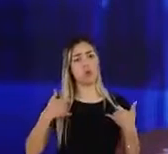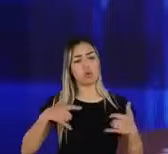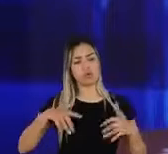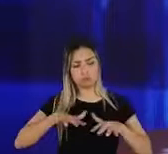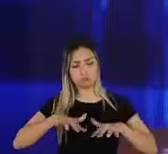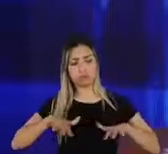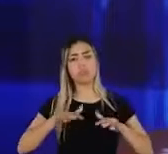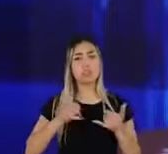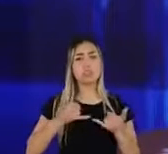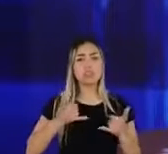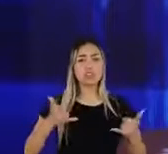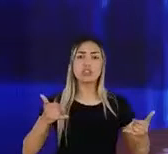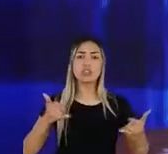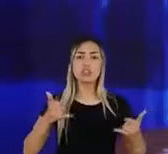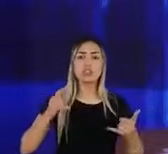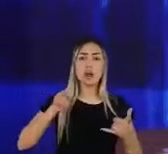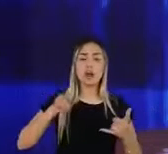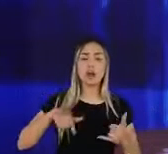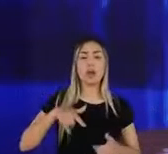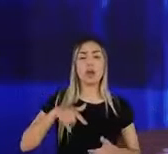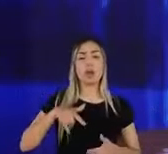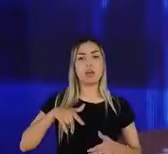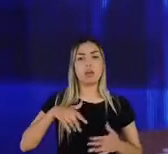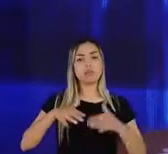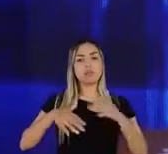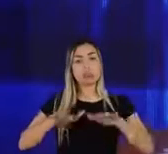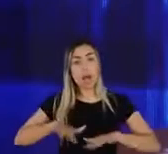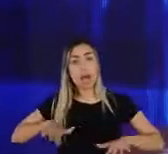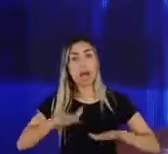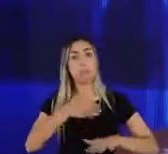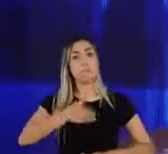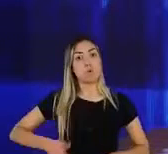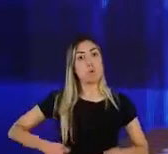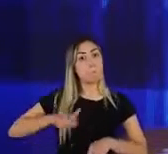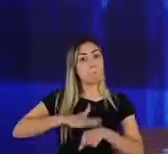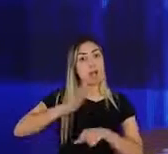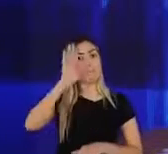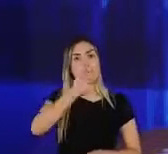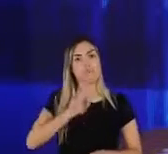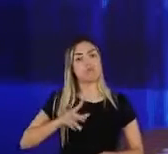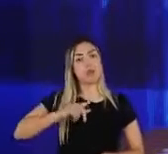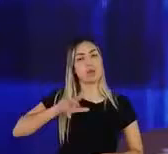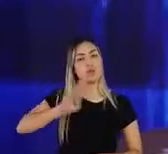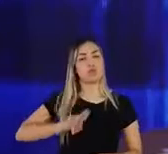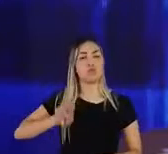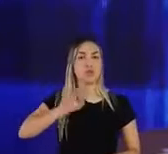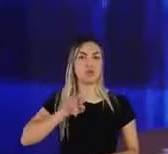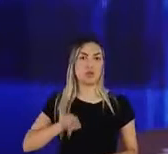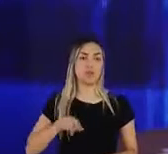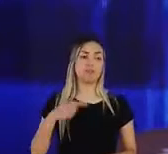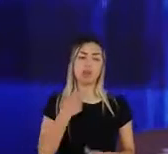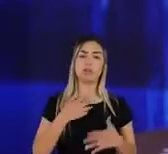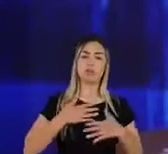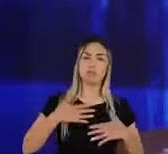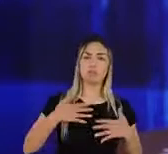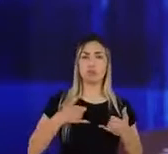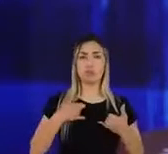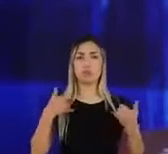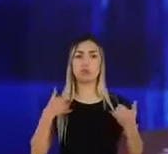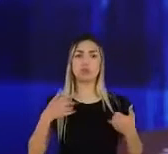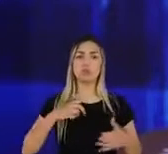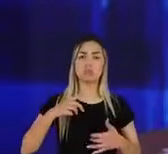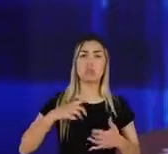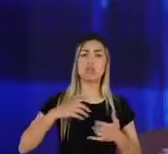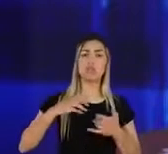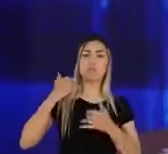serviço público mais universalizado hoje no Brasil a gente tem orgulho de dizer que a gente tem energia elétrica chegando